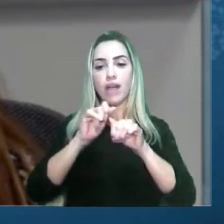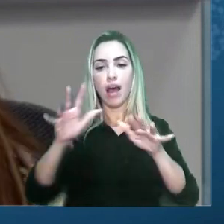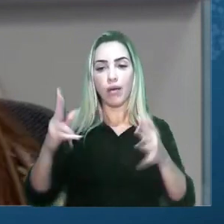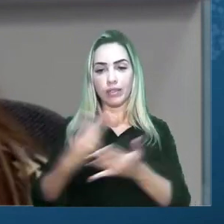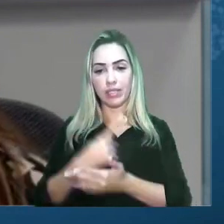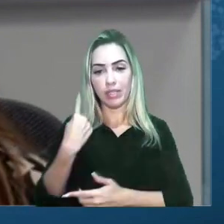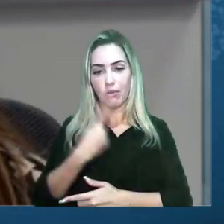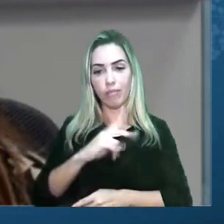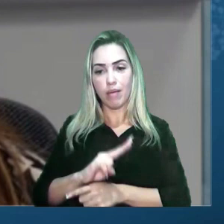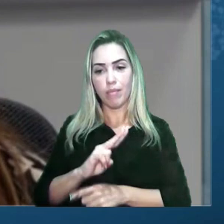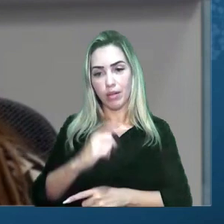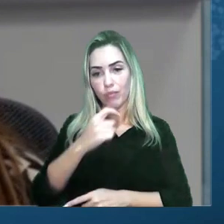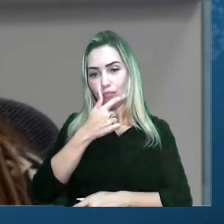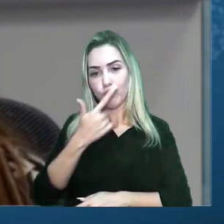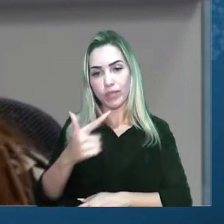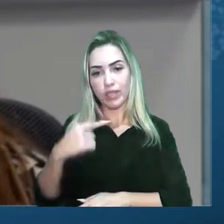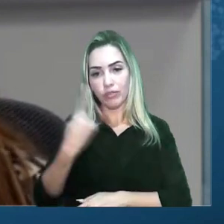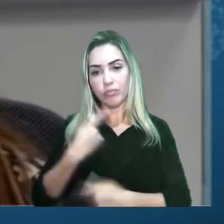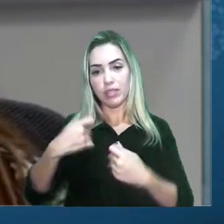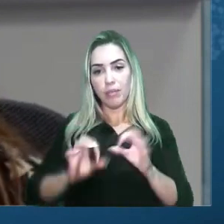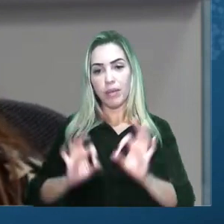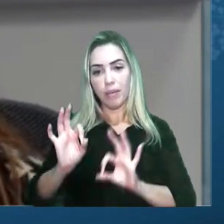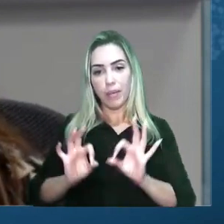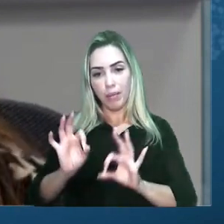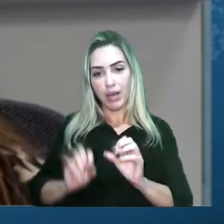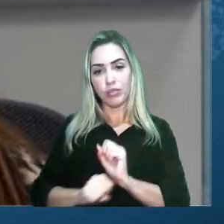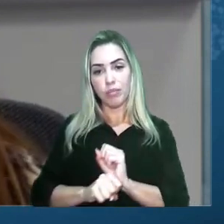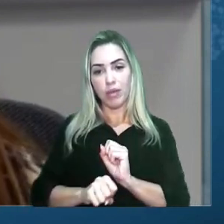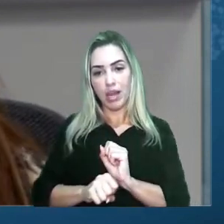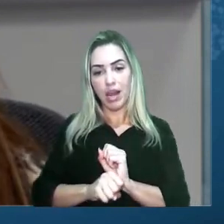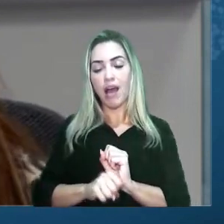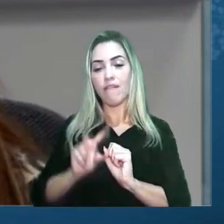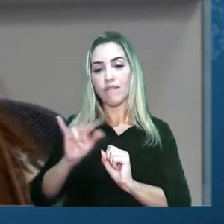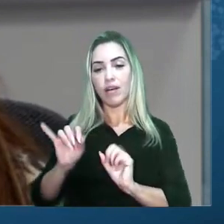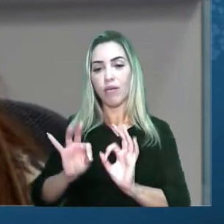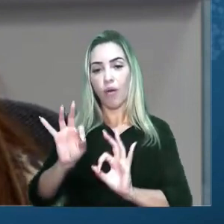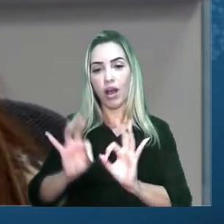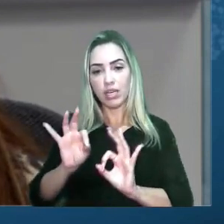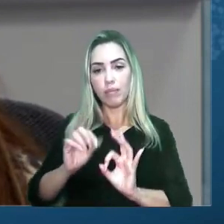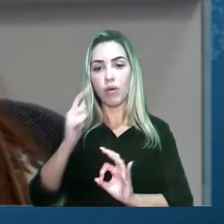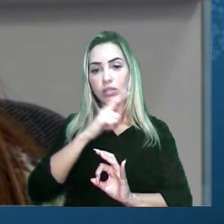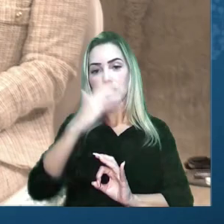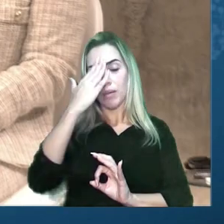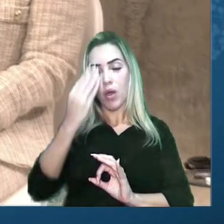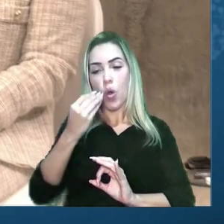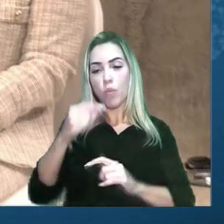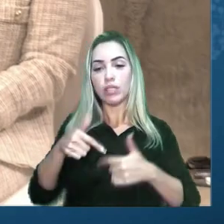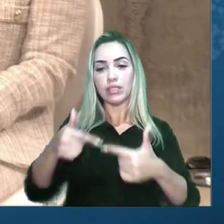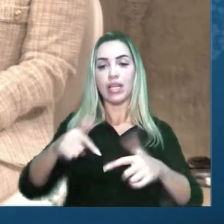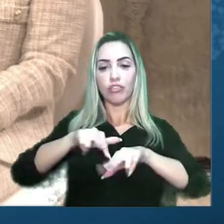Então, a gente tem que se preparar e esperar e fazer planos para a gente poder lidar com os mais